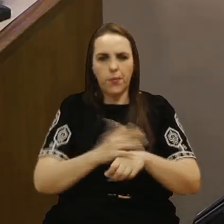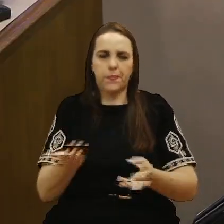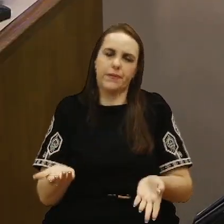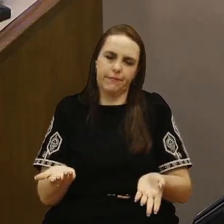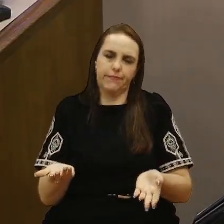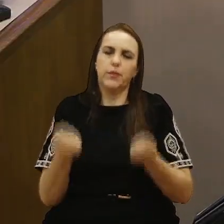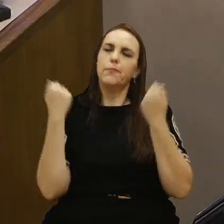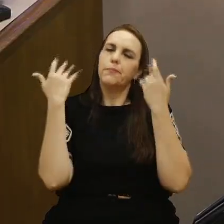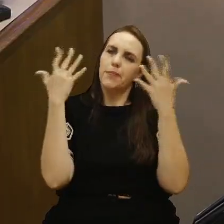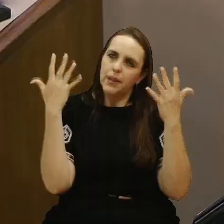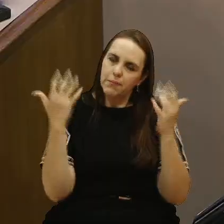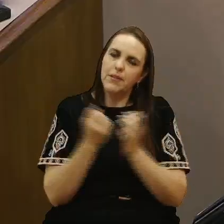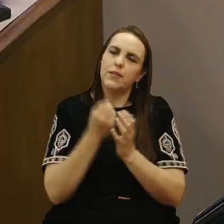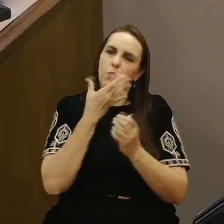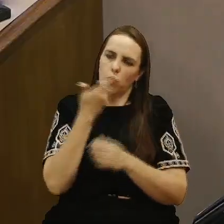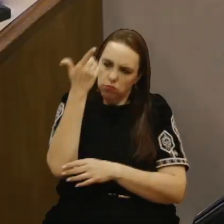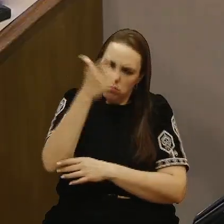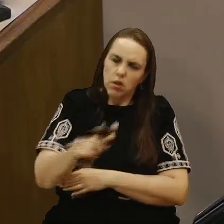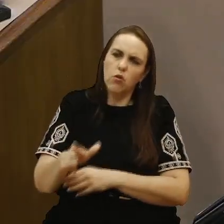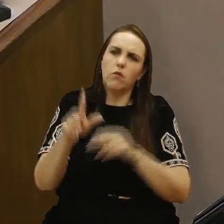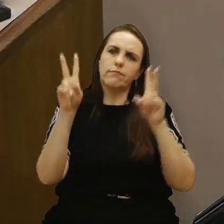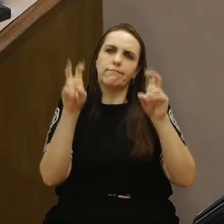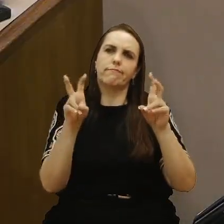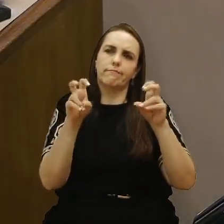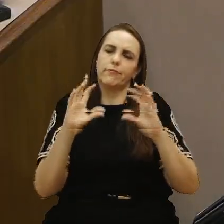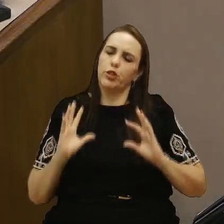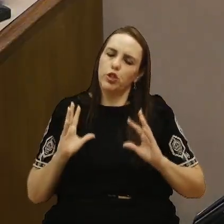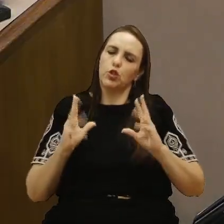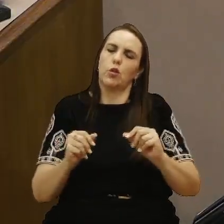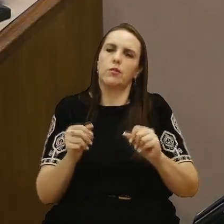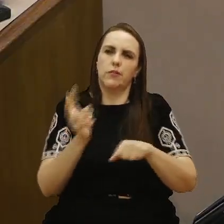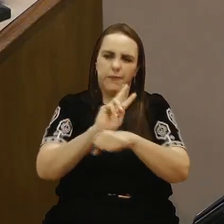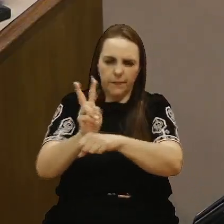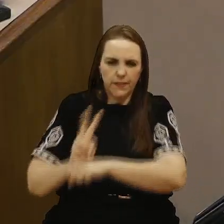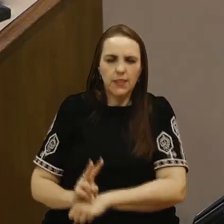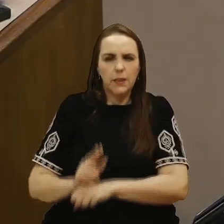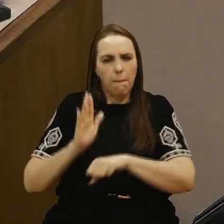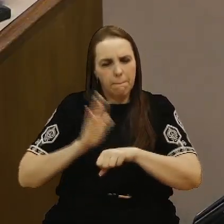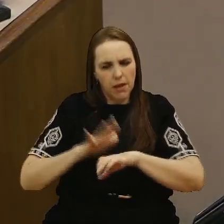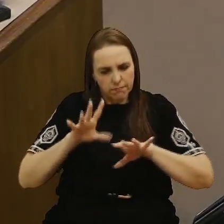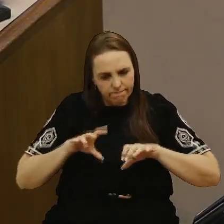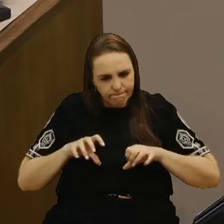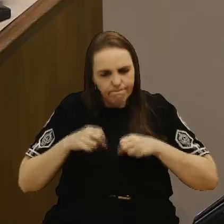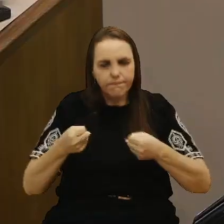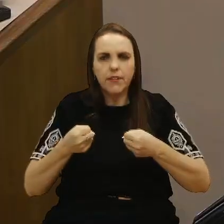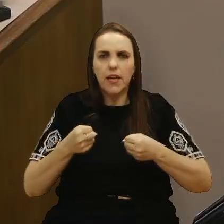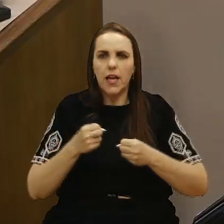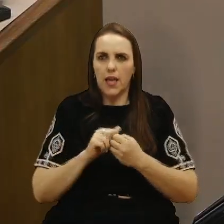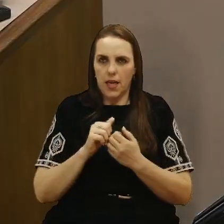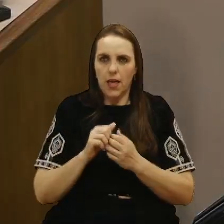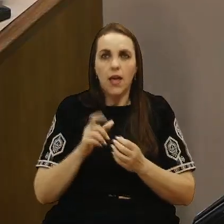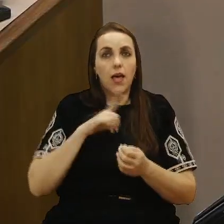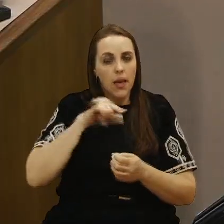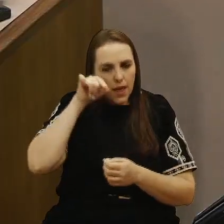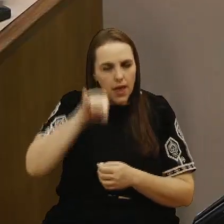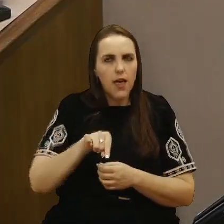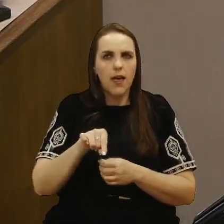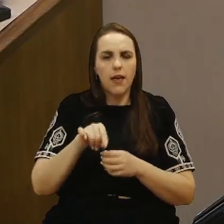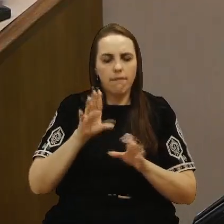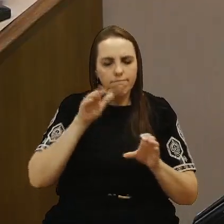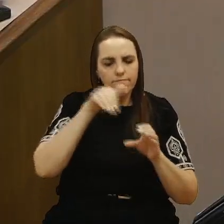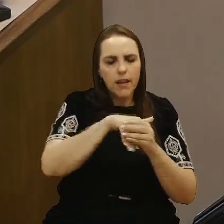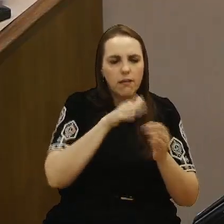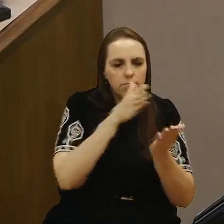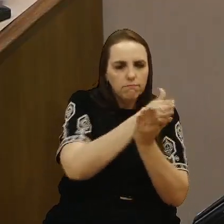pauta de novo, que eu acho que deveria todos nós fiscalizarmos com mais energia essa questão do lixo, entrarmos nas